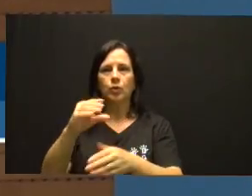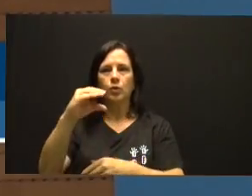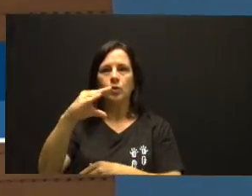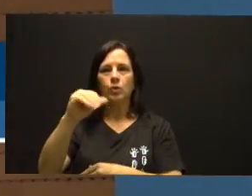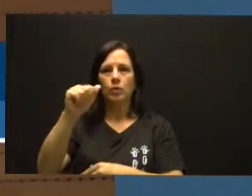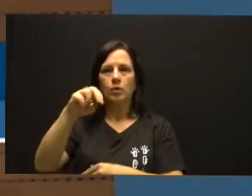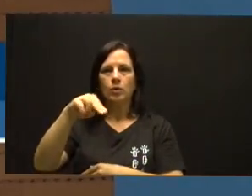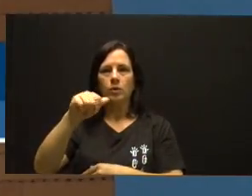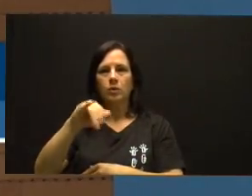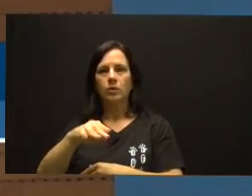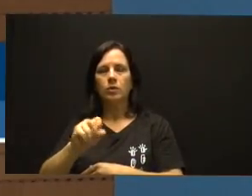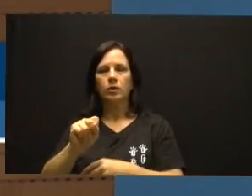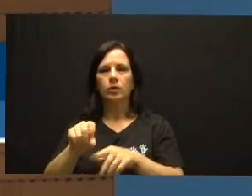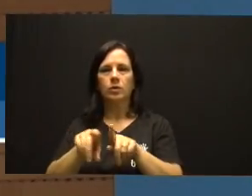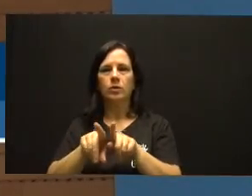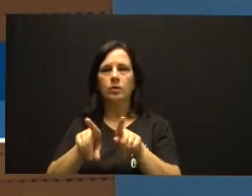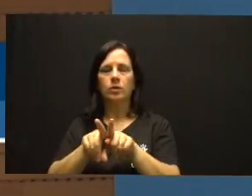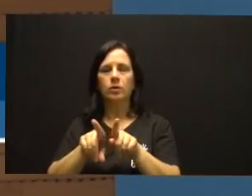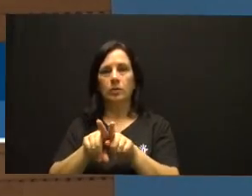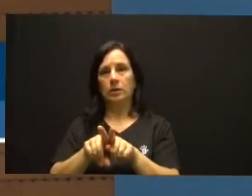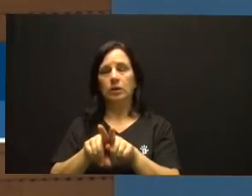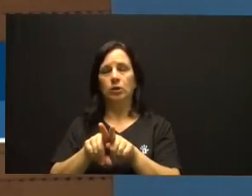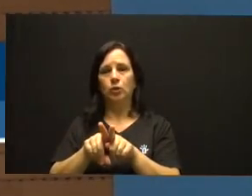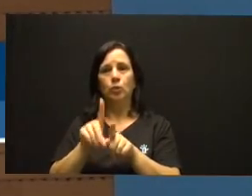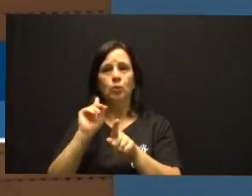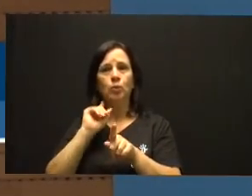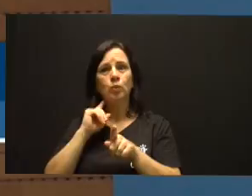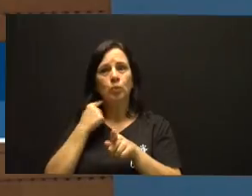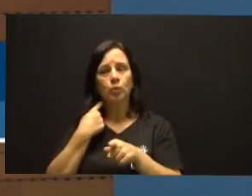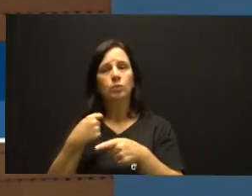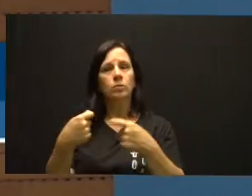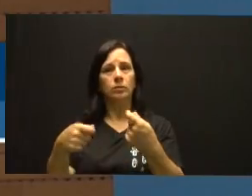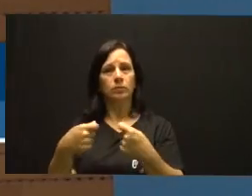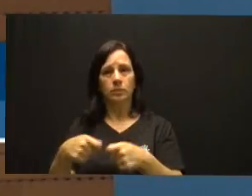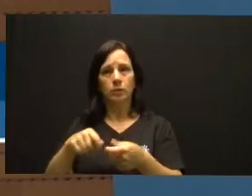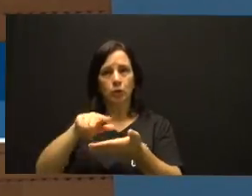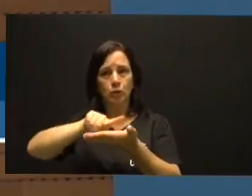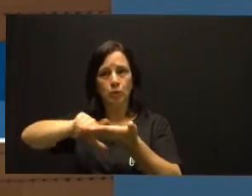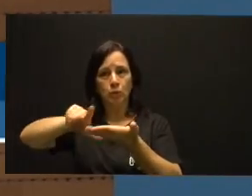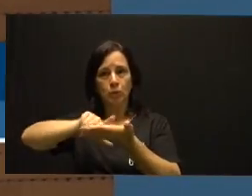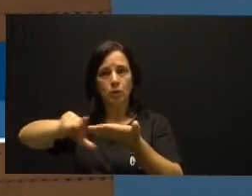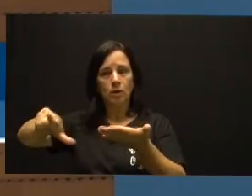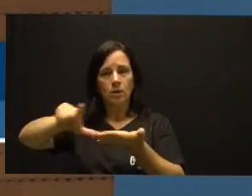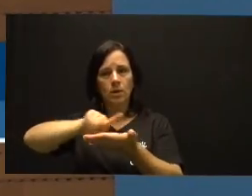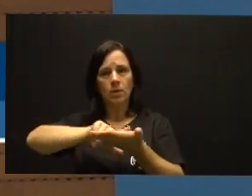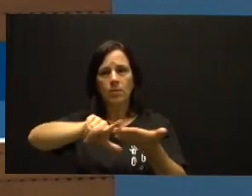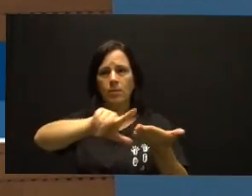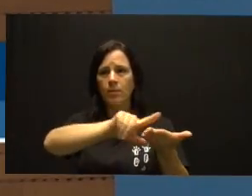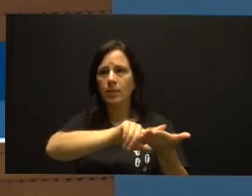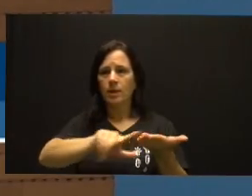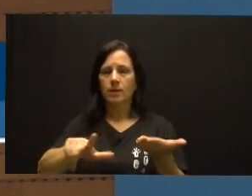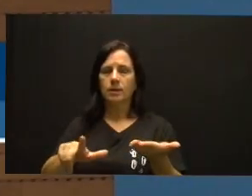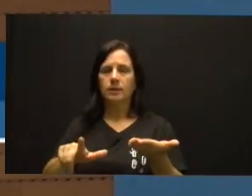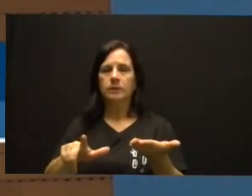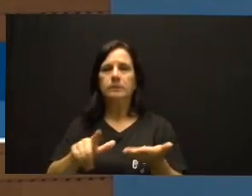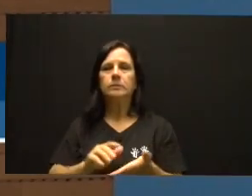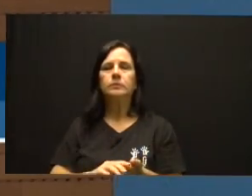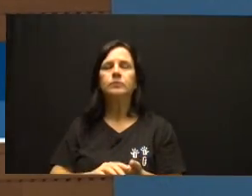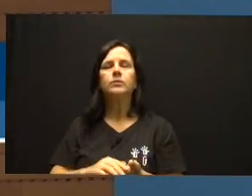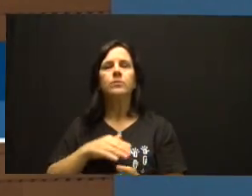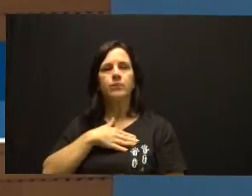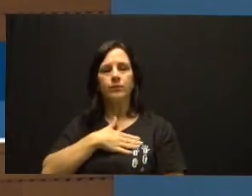estão com assoreamentos. Então, é necessário essa conscientização para nós vermos dessa forma. Então, eu